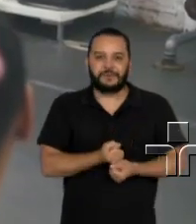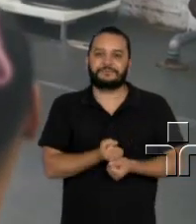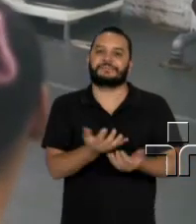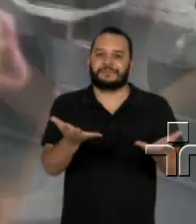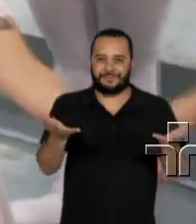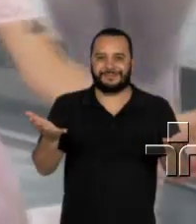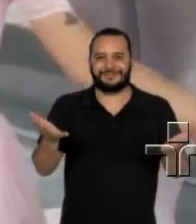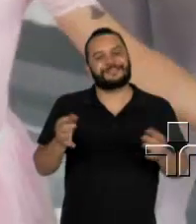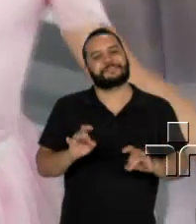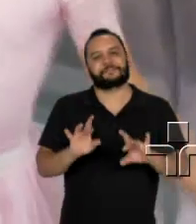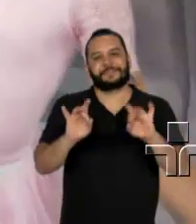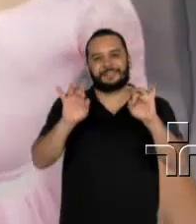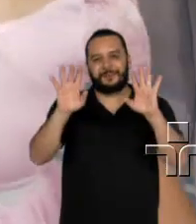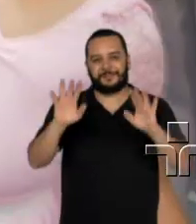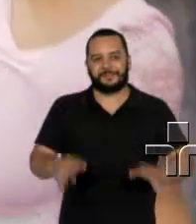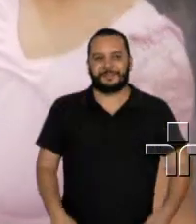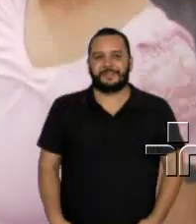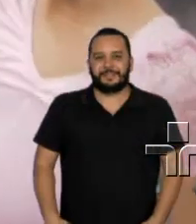é muito especial